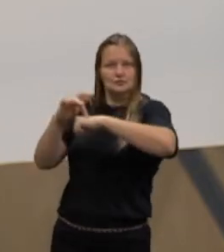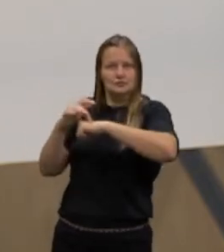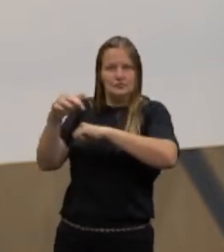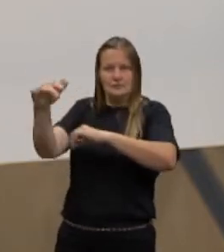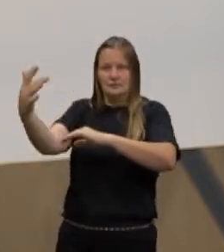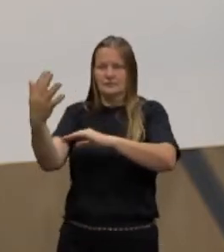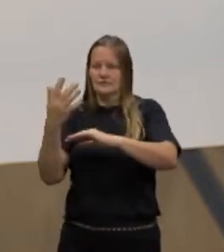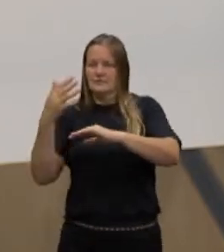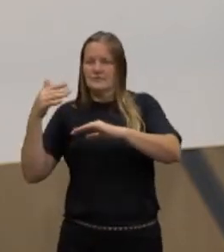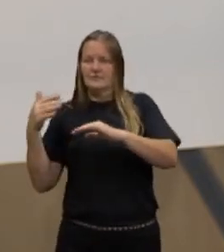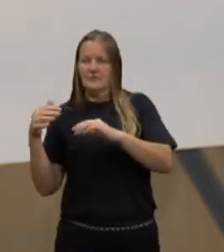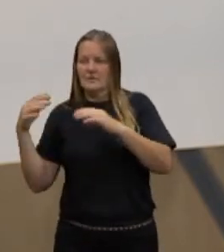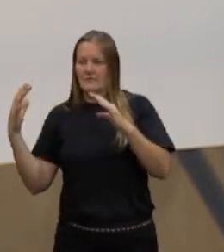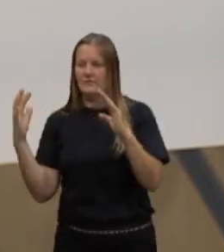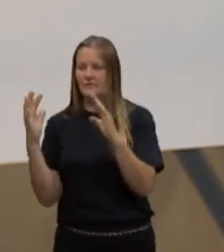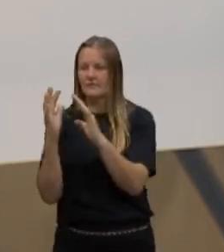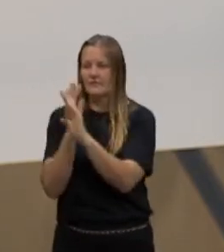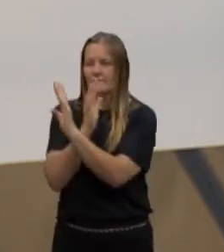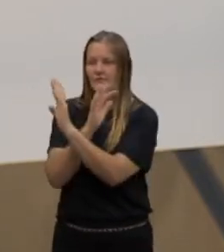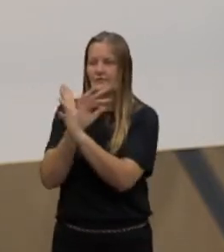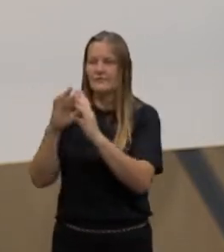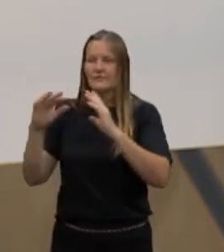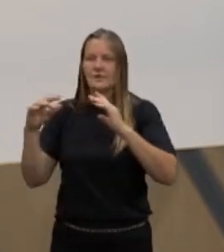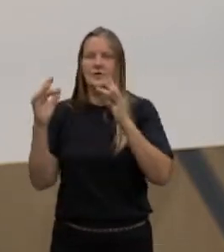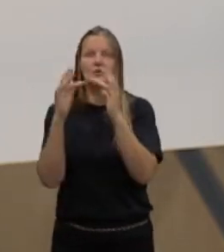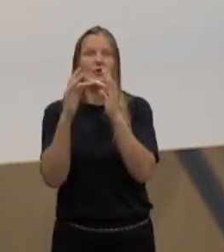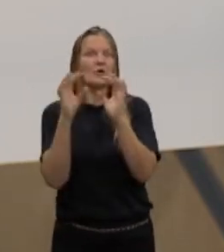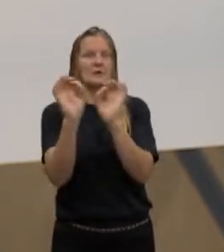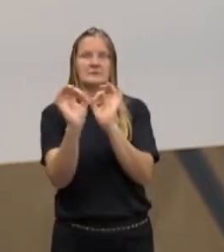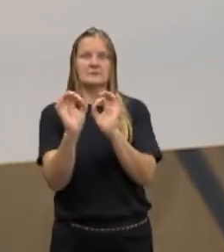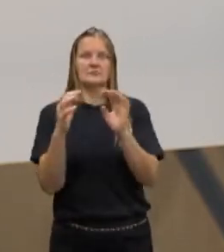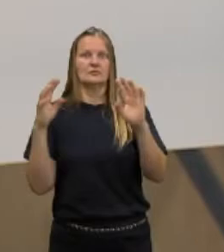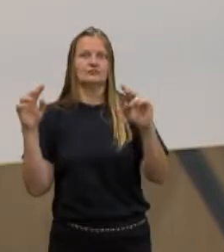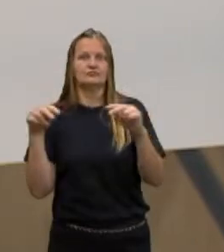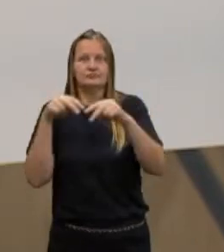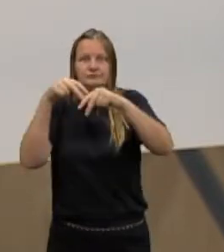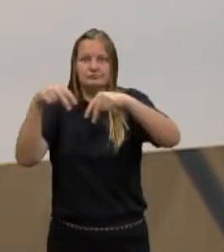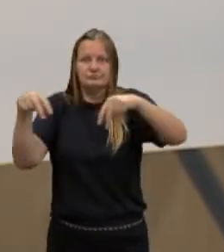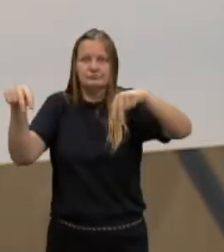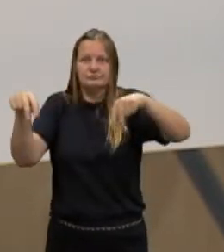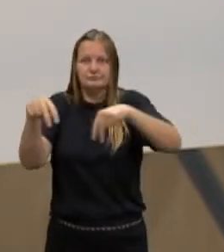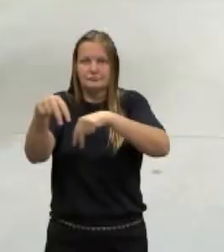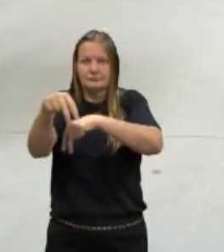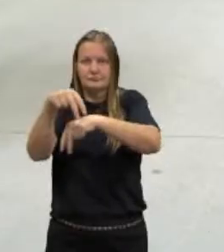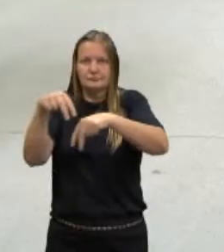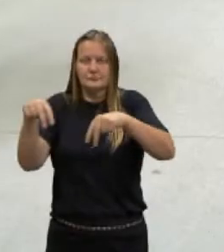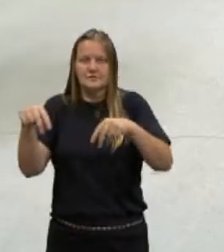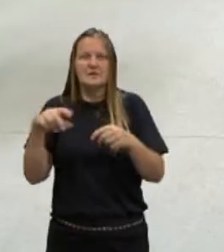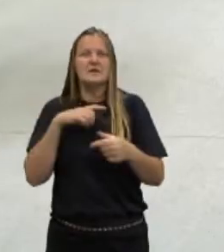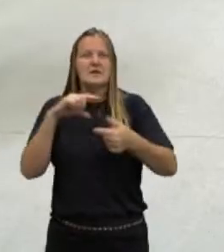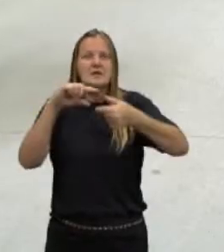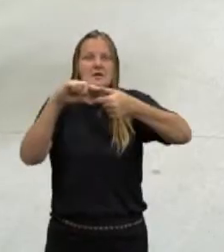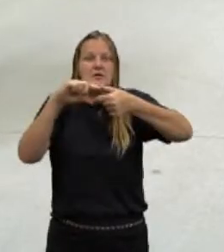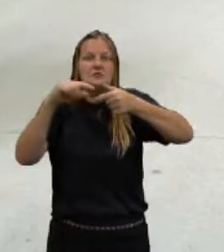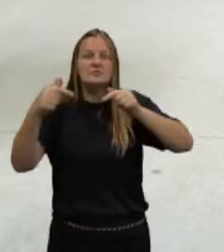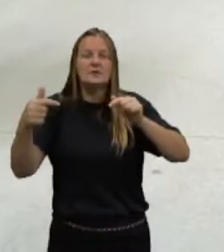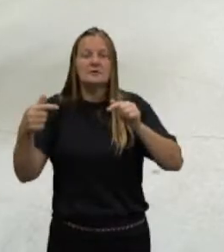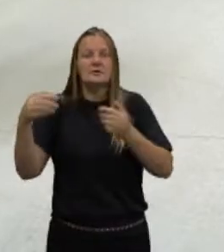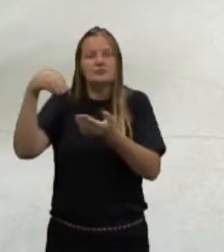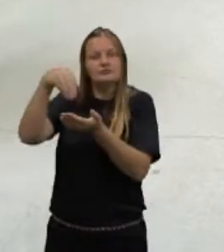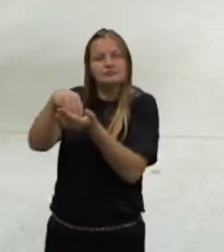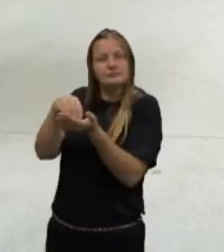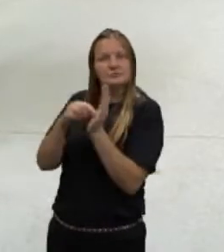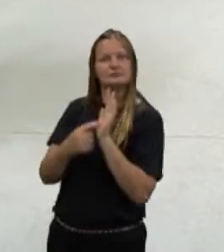frente, elas se cruzam, mas não se tocam. Né? E elas fazem até figuras geométricas, né, no palco.